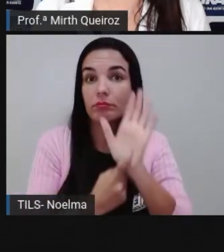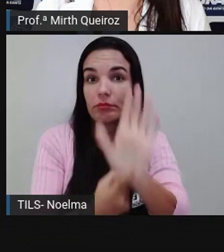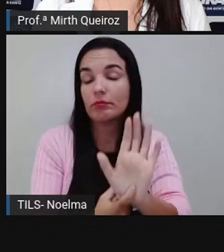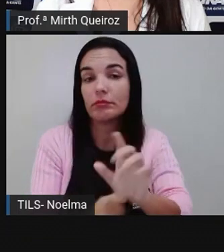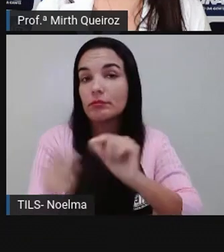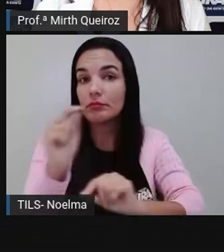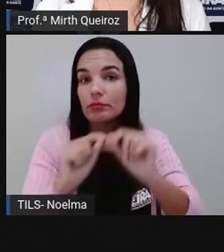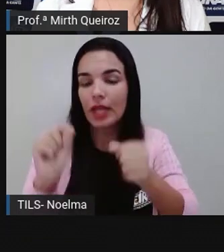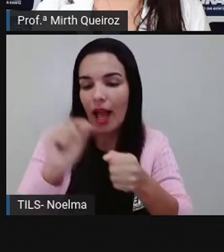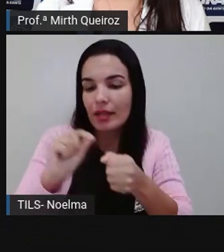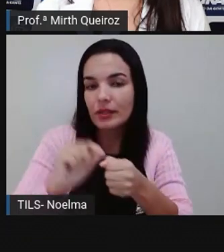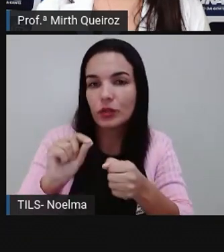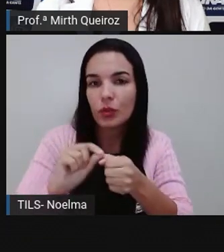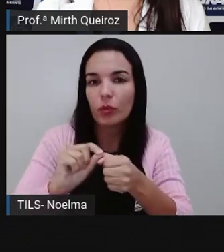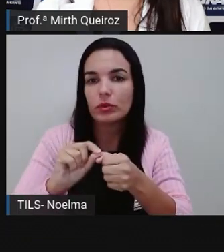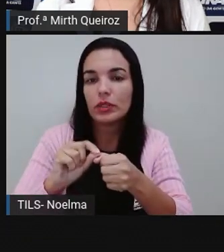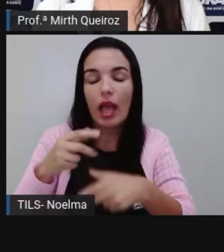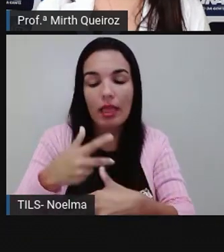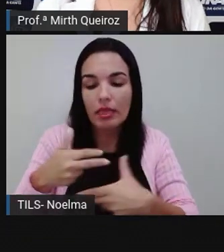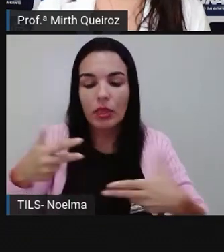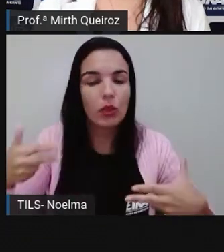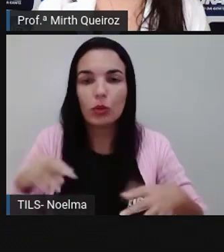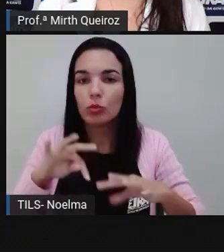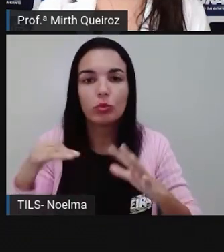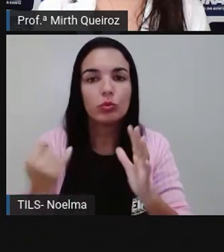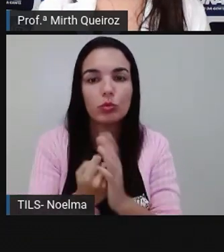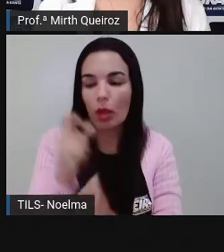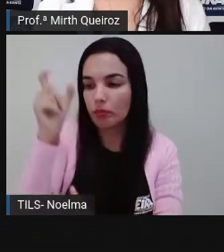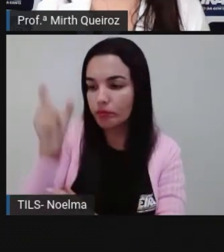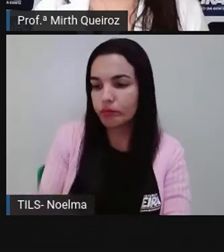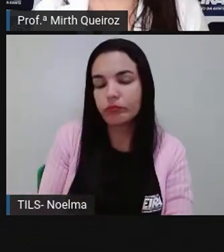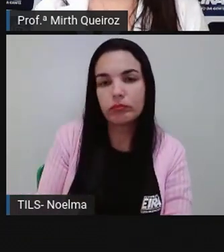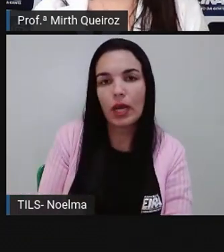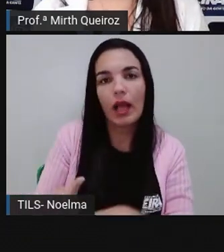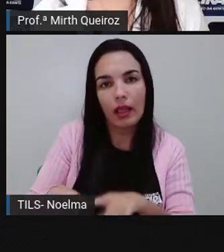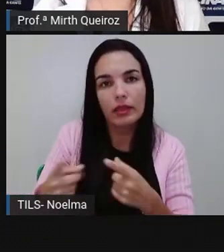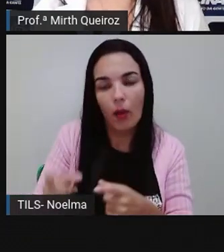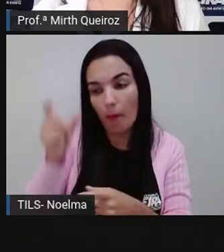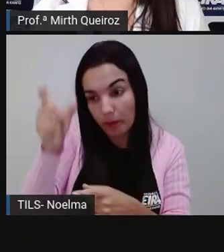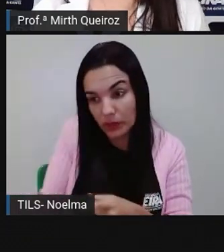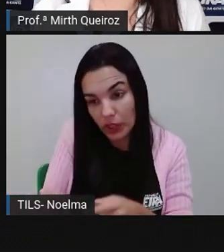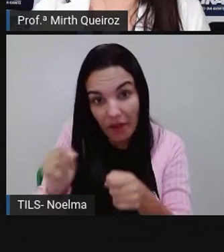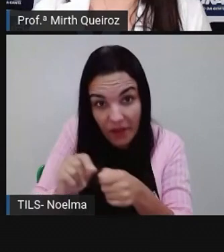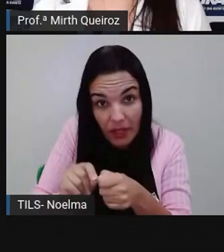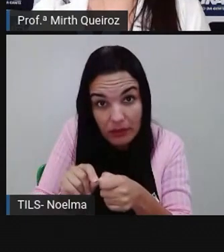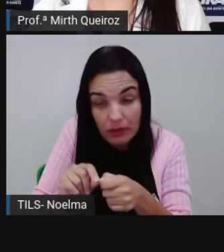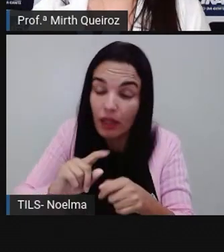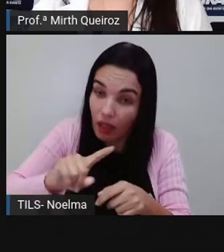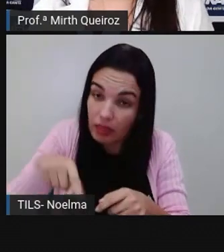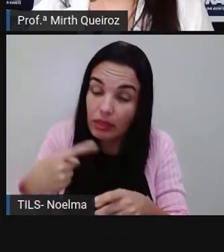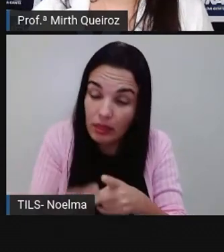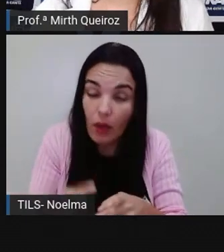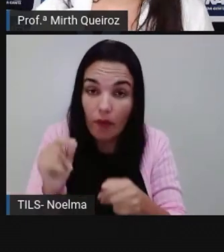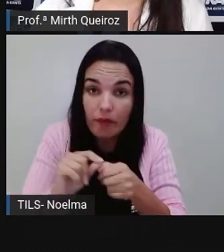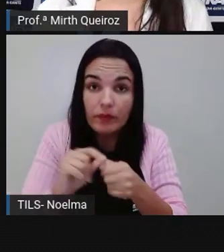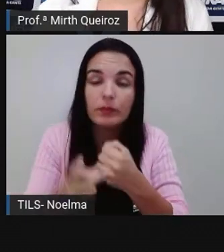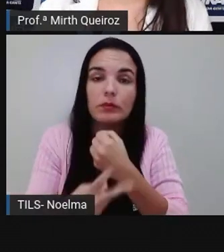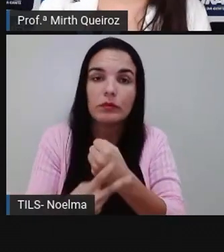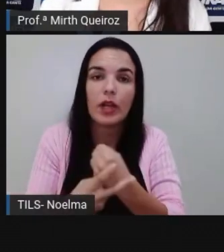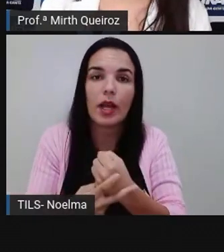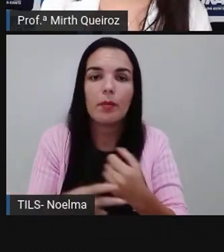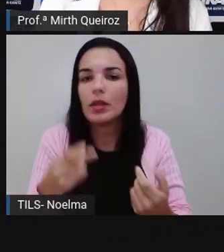palavras que indicam as ações praticadas pelo sujeito chamam-se verbo. Então, eu pulo, eu canto,